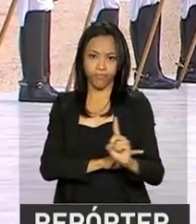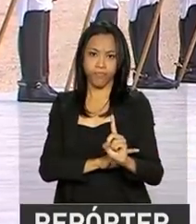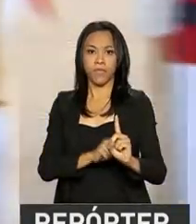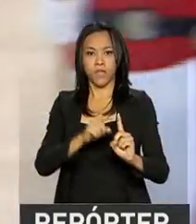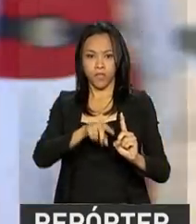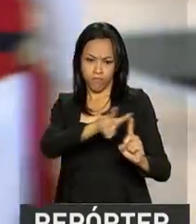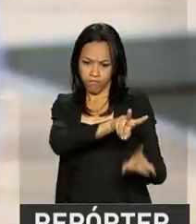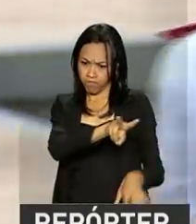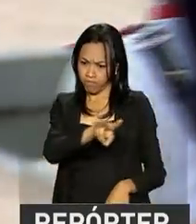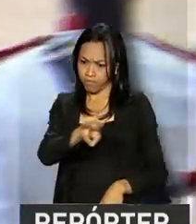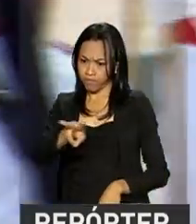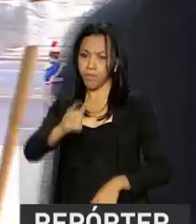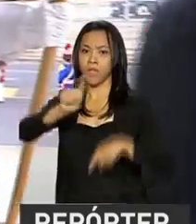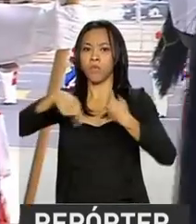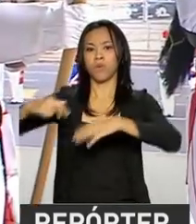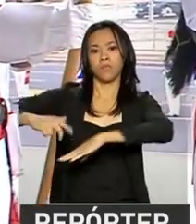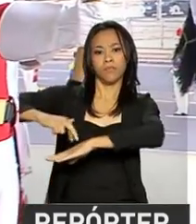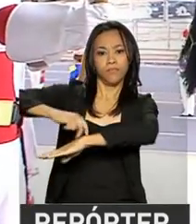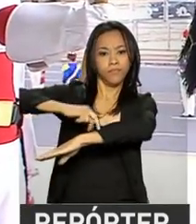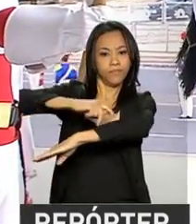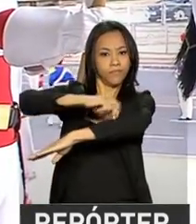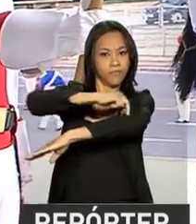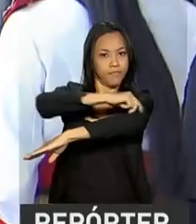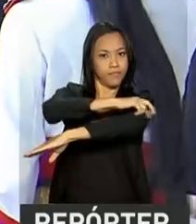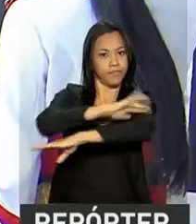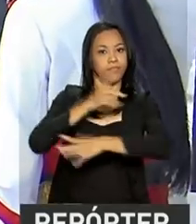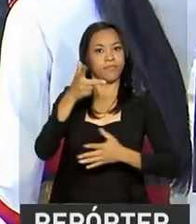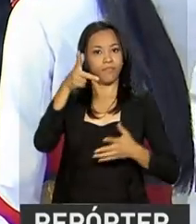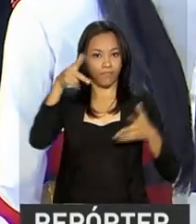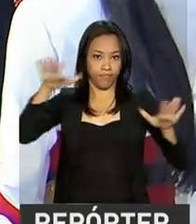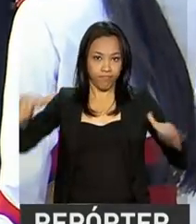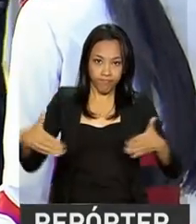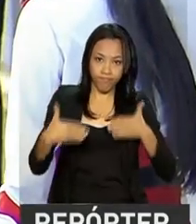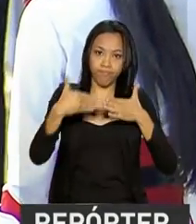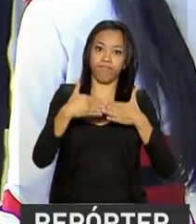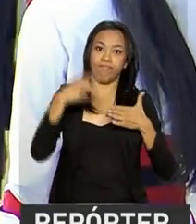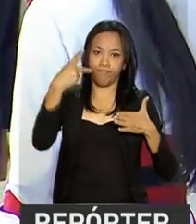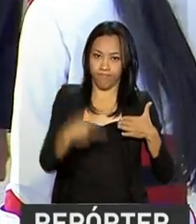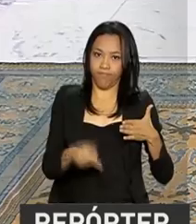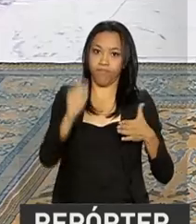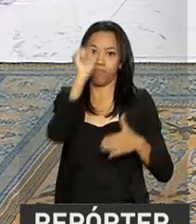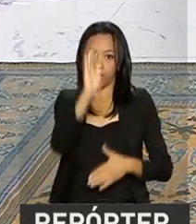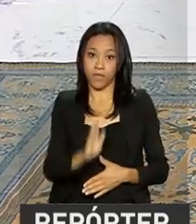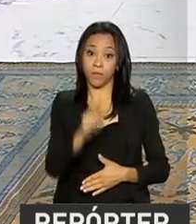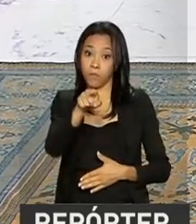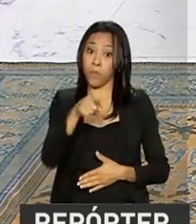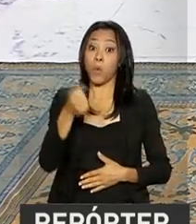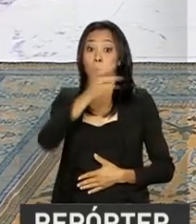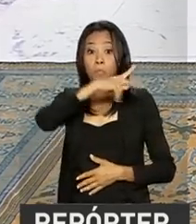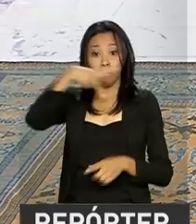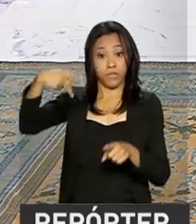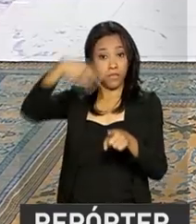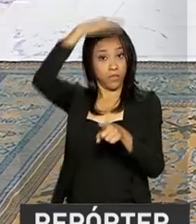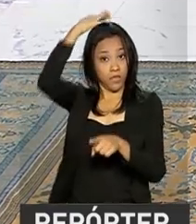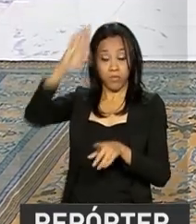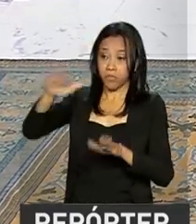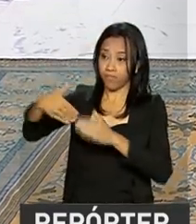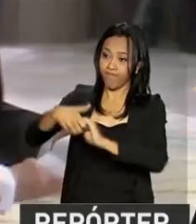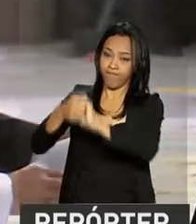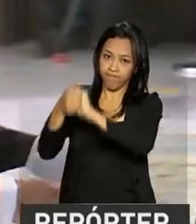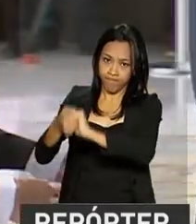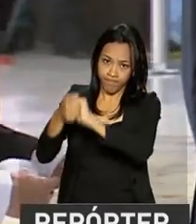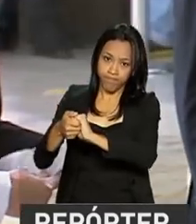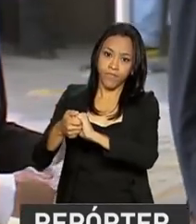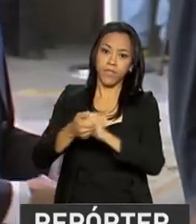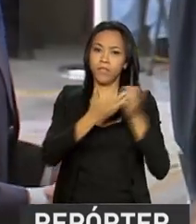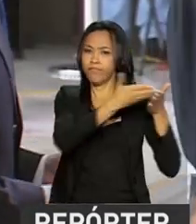Planalto, conforme as cerimônias oficiais de recepção de chefes de Estado. O presidente boliviano cumprimentou o presidente Michel Temer e